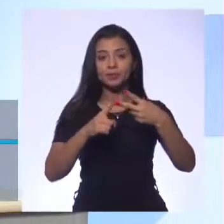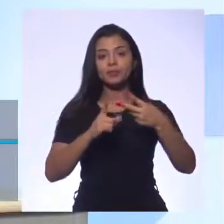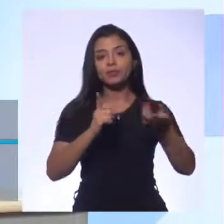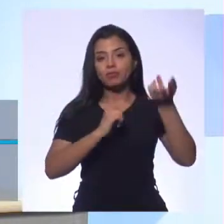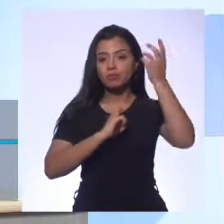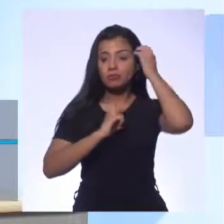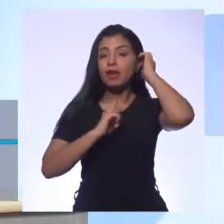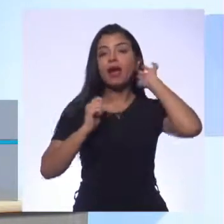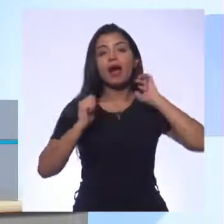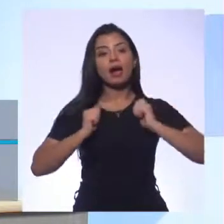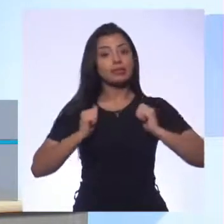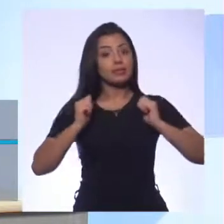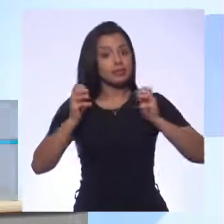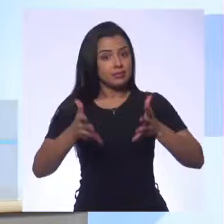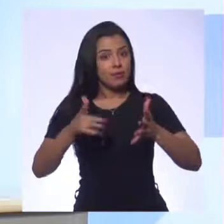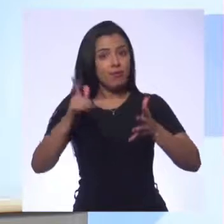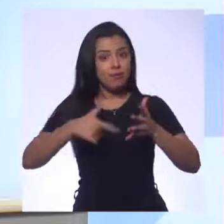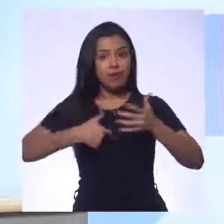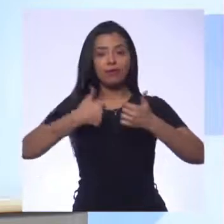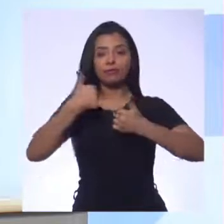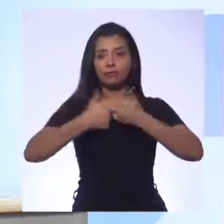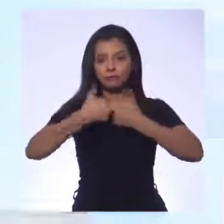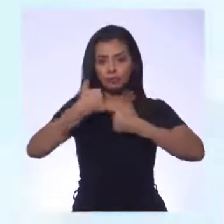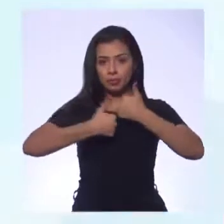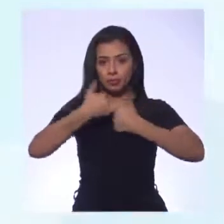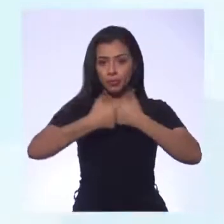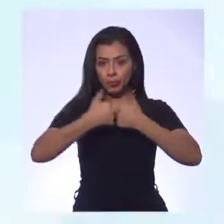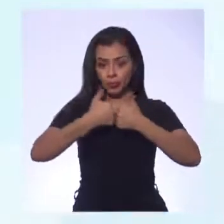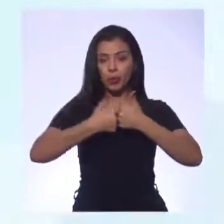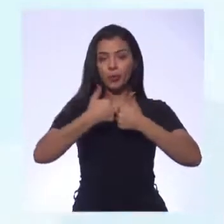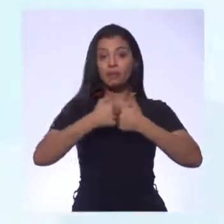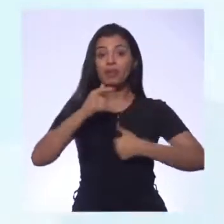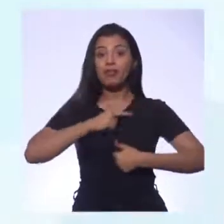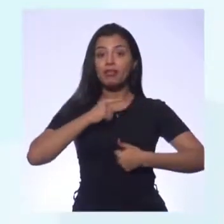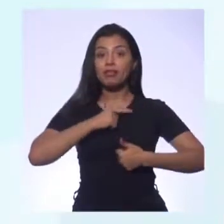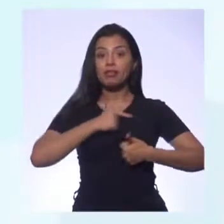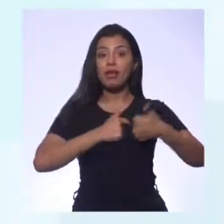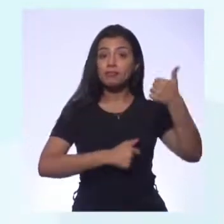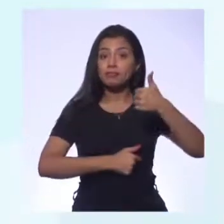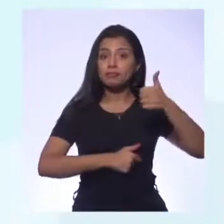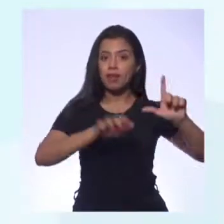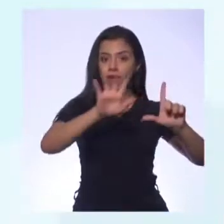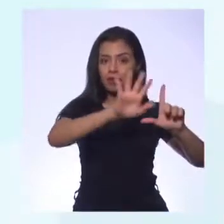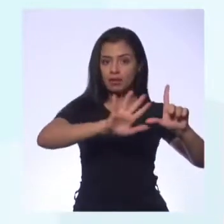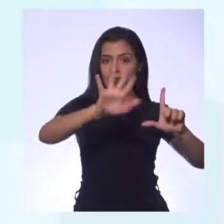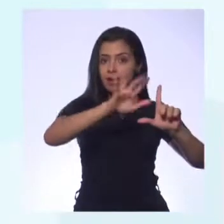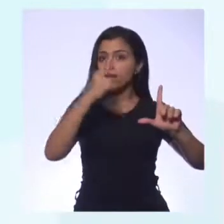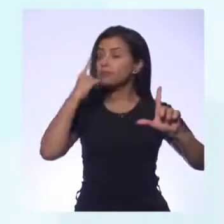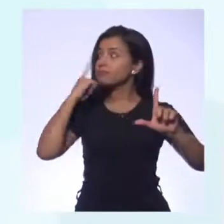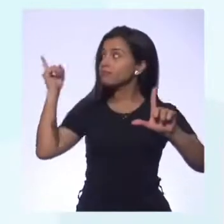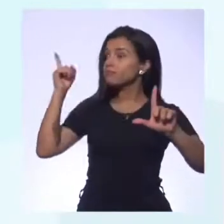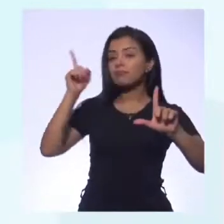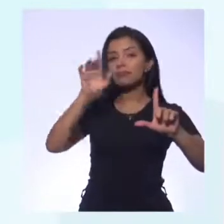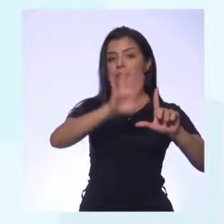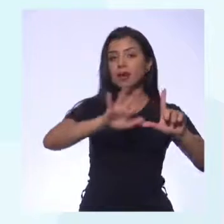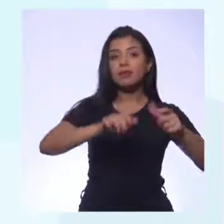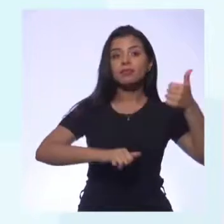né, de jogar futebol. Lá na primeira imagem, temos ali crianças,